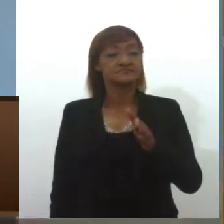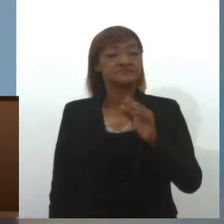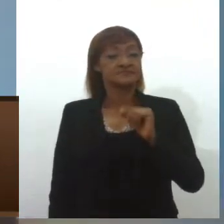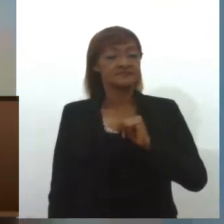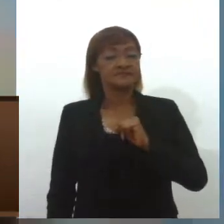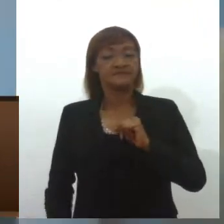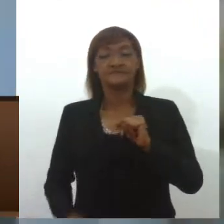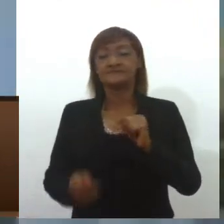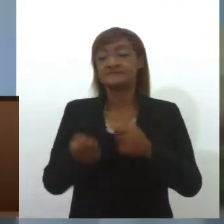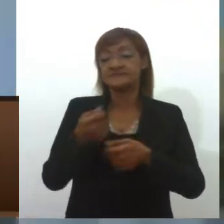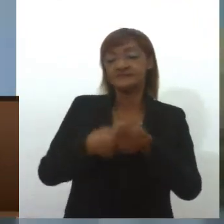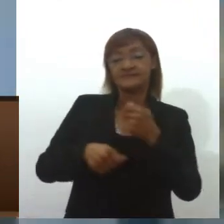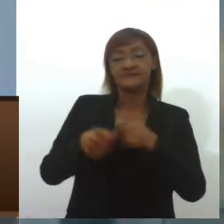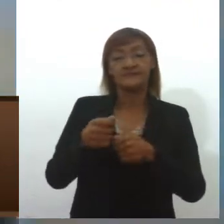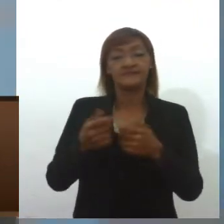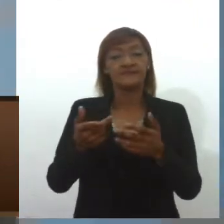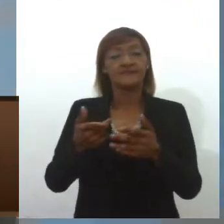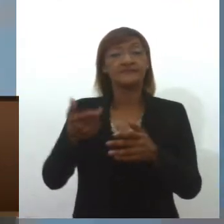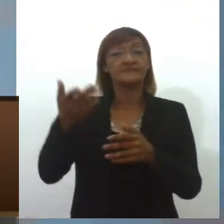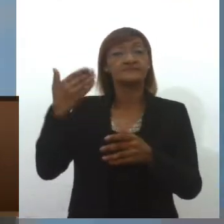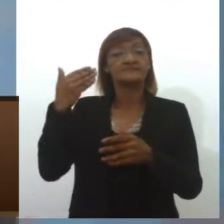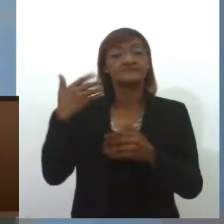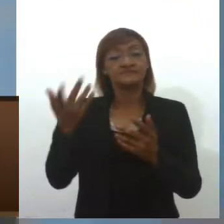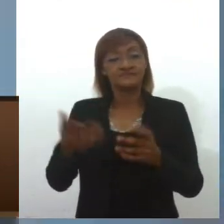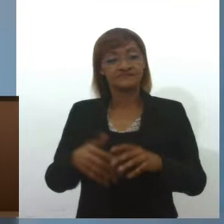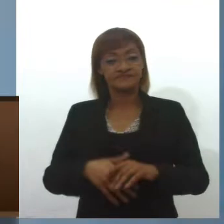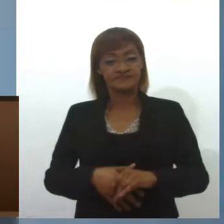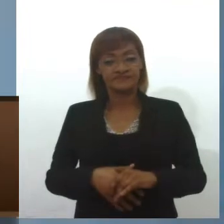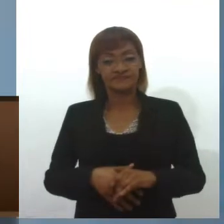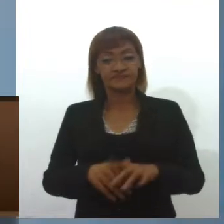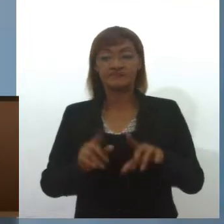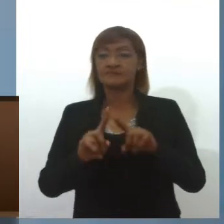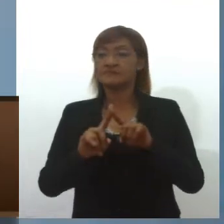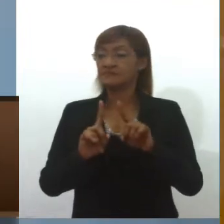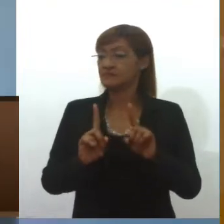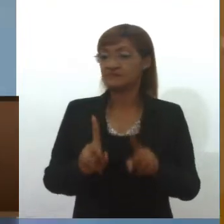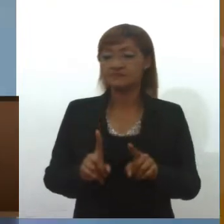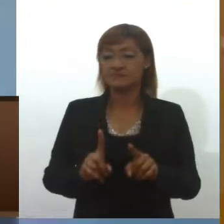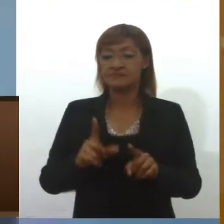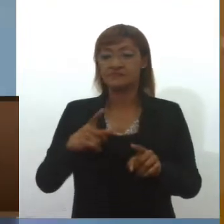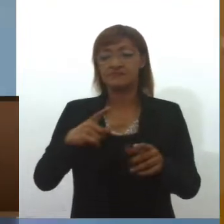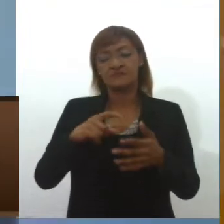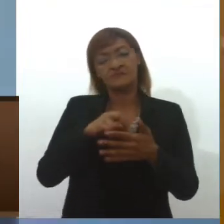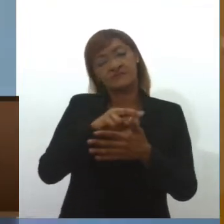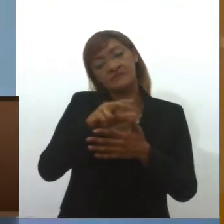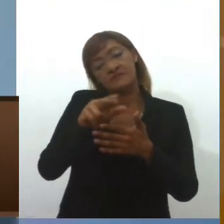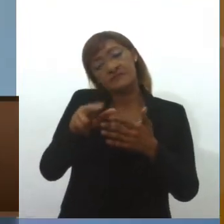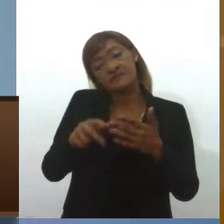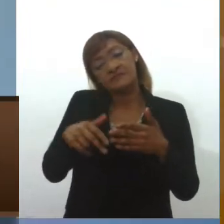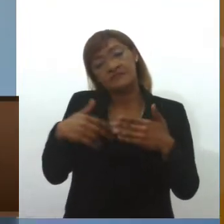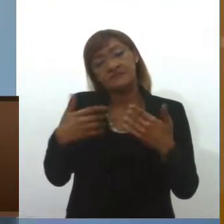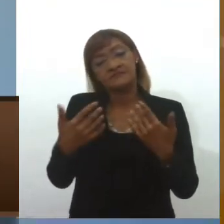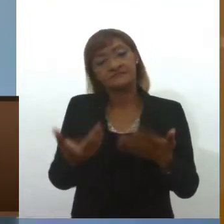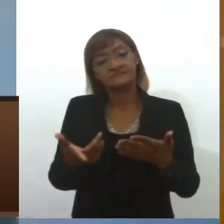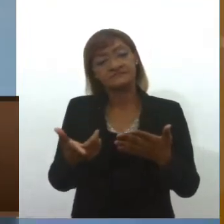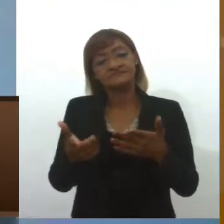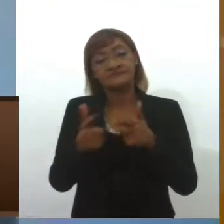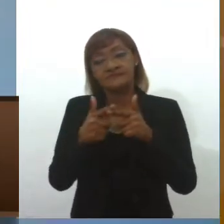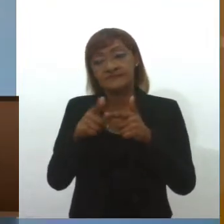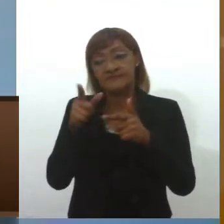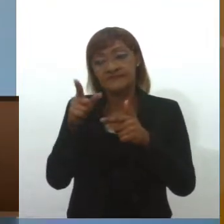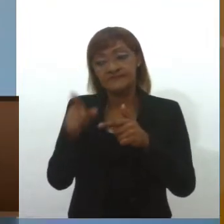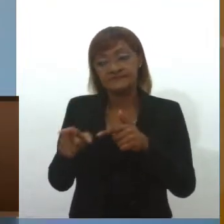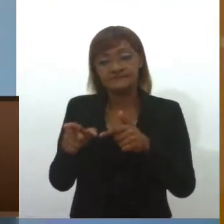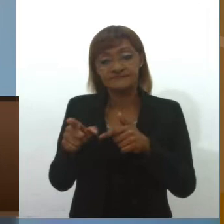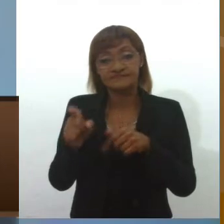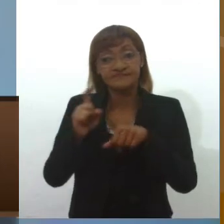grandes economias como a nossa na época, não é? Agora, existiam diversos fatores envolvidos naquele momento e